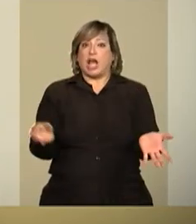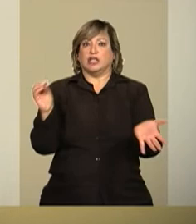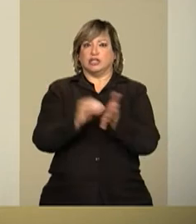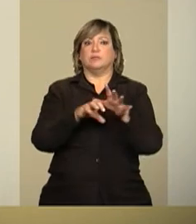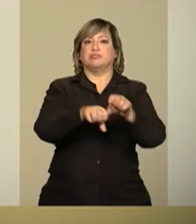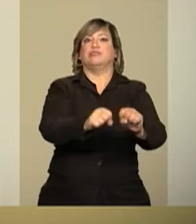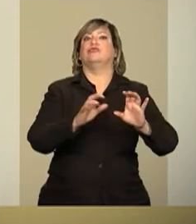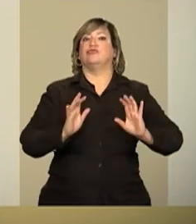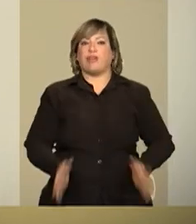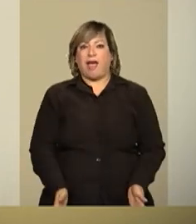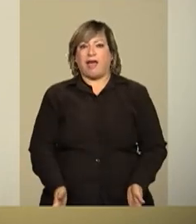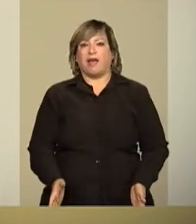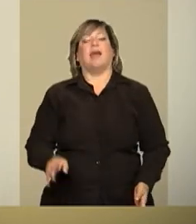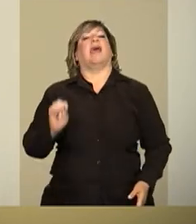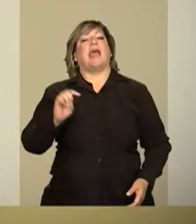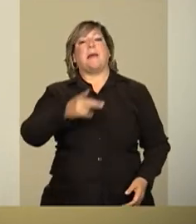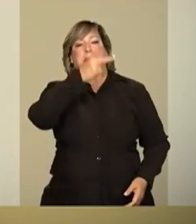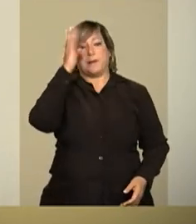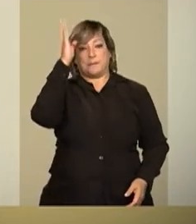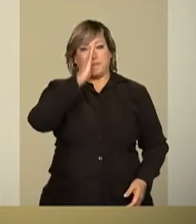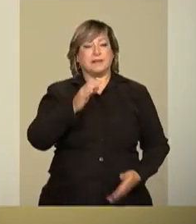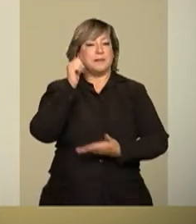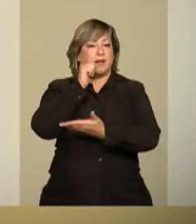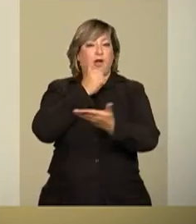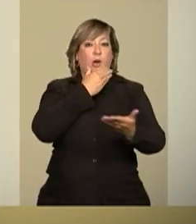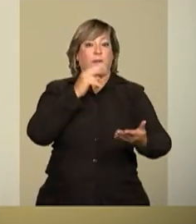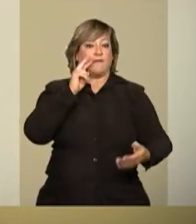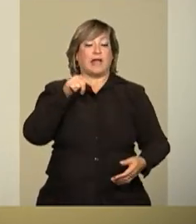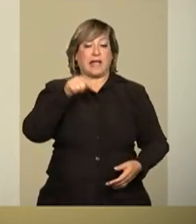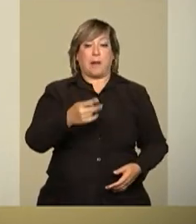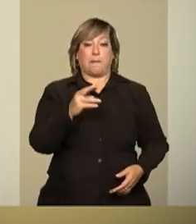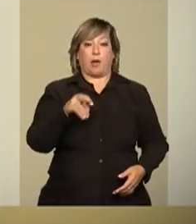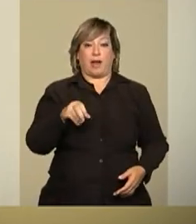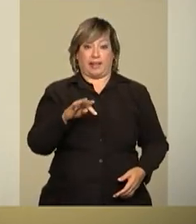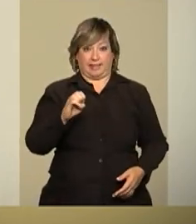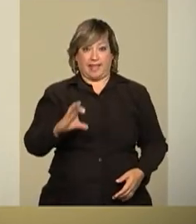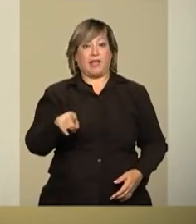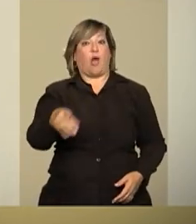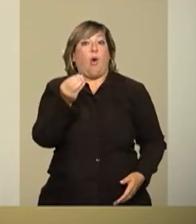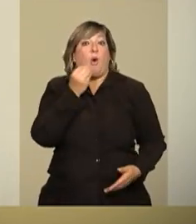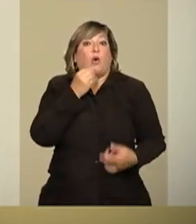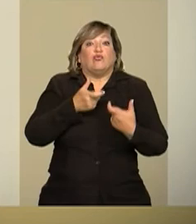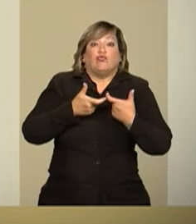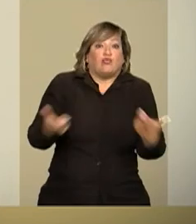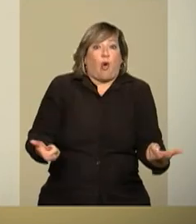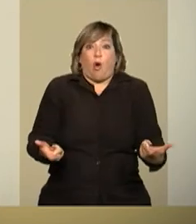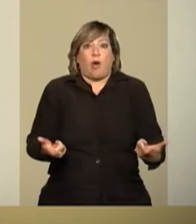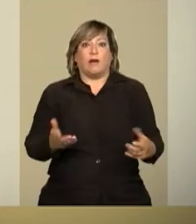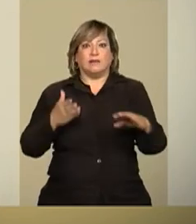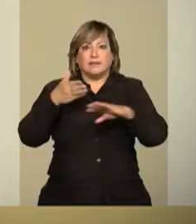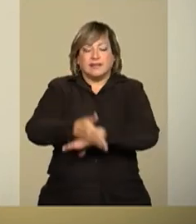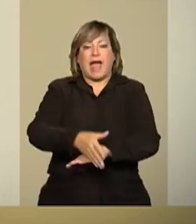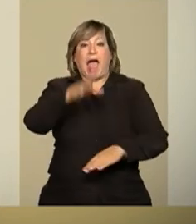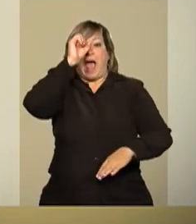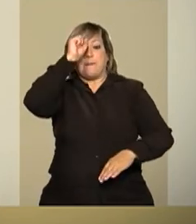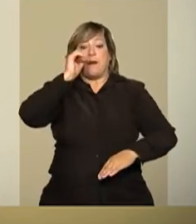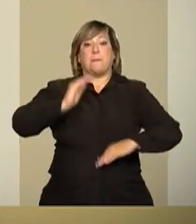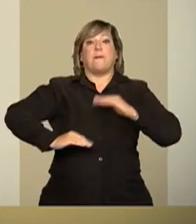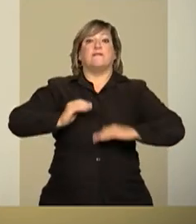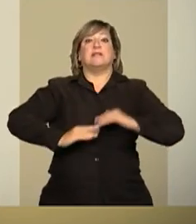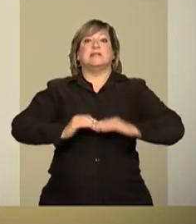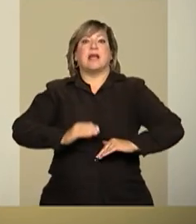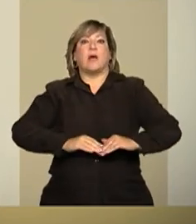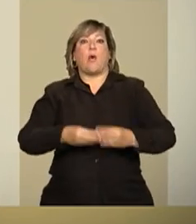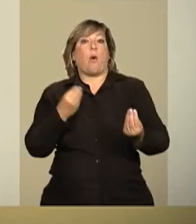ocupadas são brasileiros e brasileiras e viram no Pronatec oportunidade de aprender uma profissão